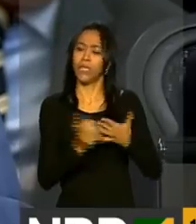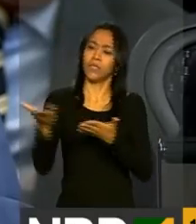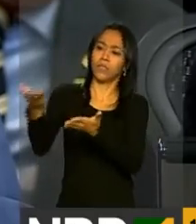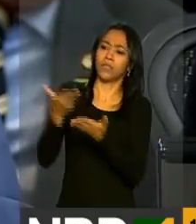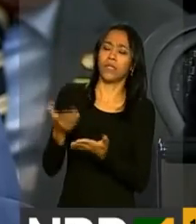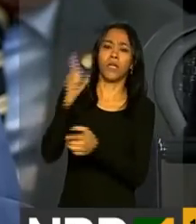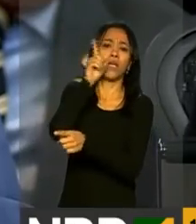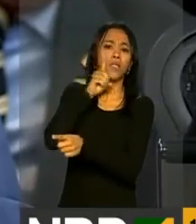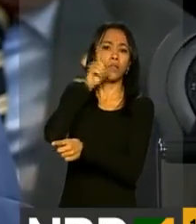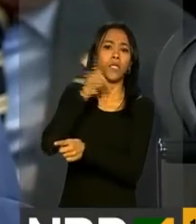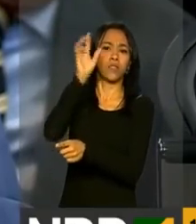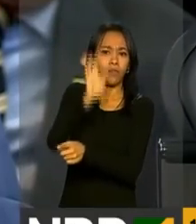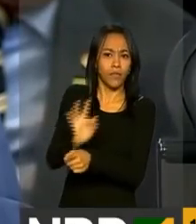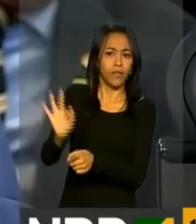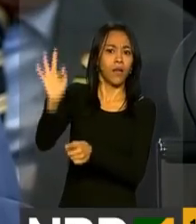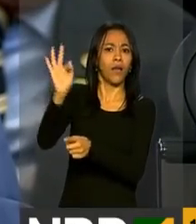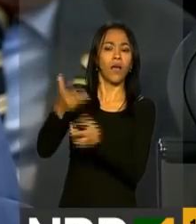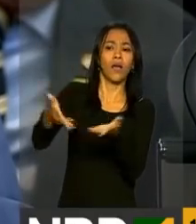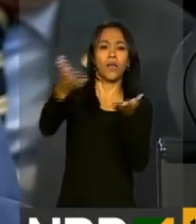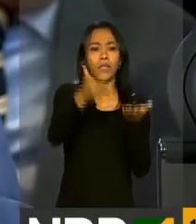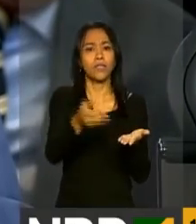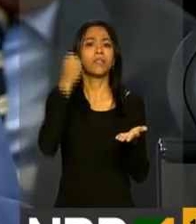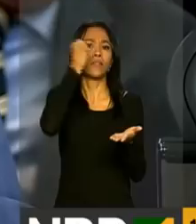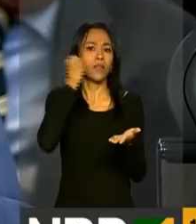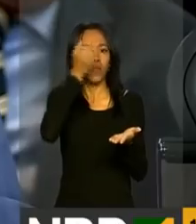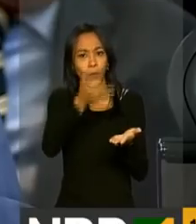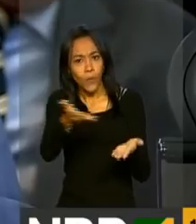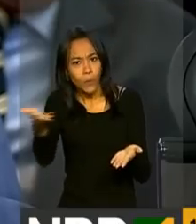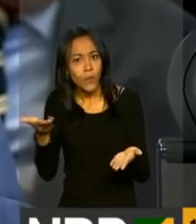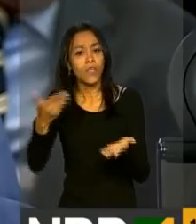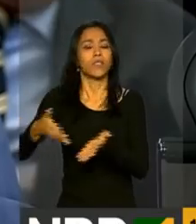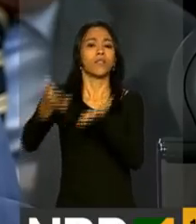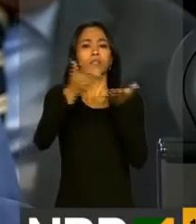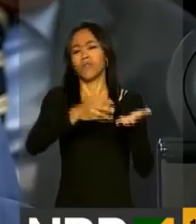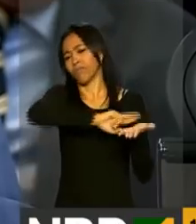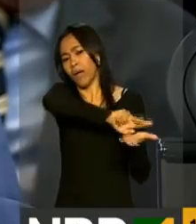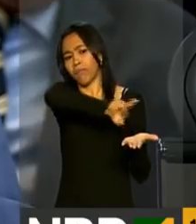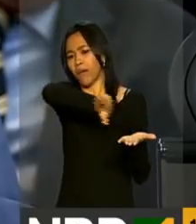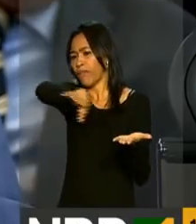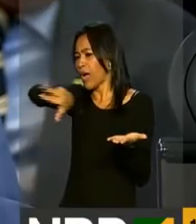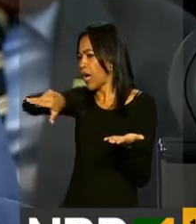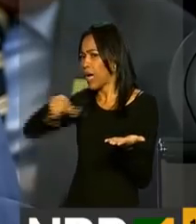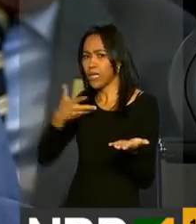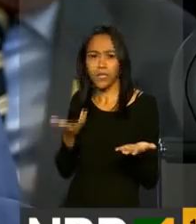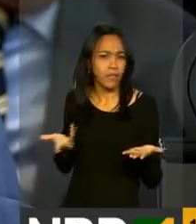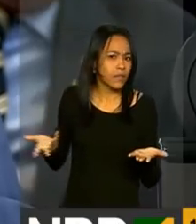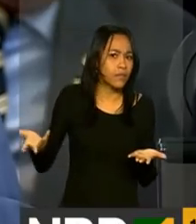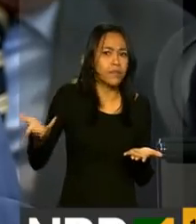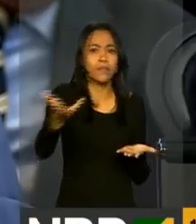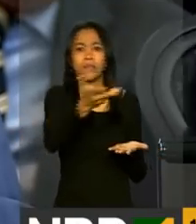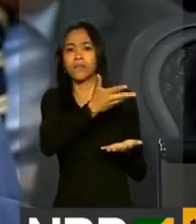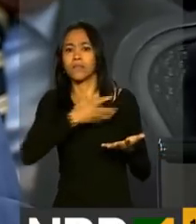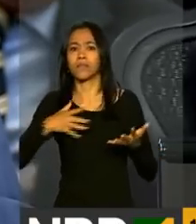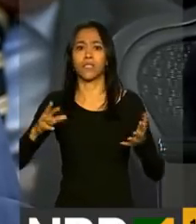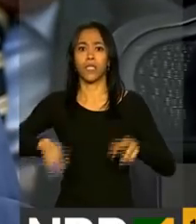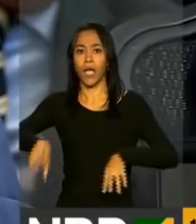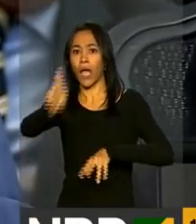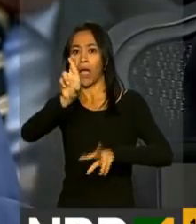federais colegas senadores e deputados federais senadores enfim as mais variadas correntes